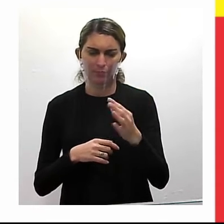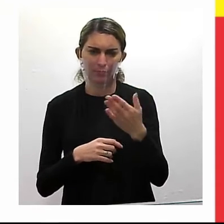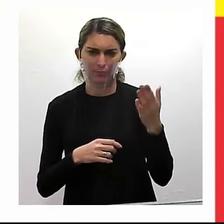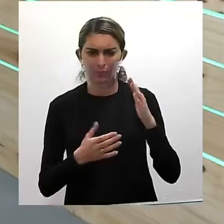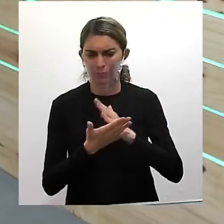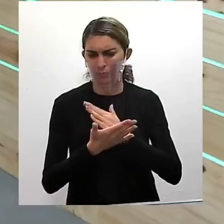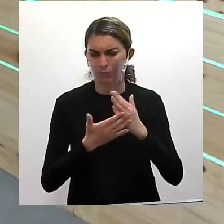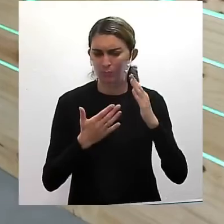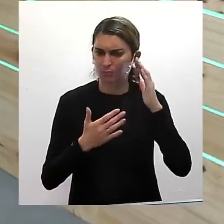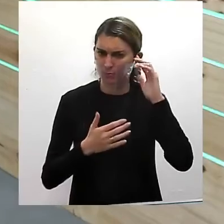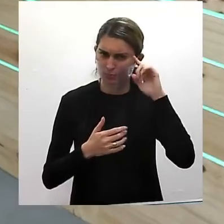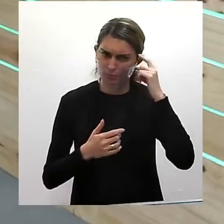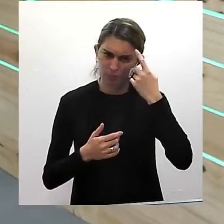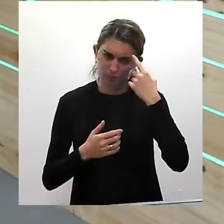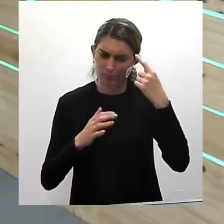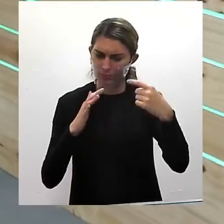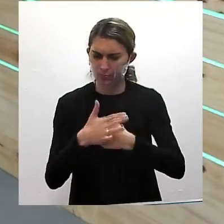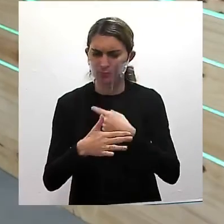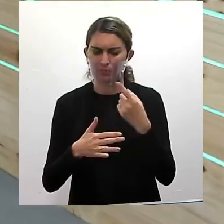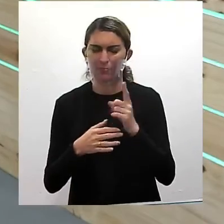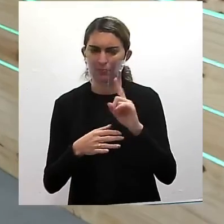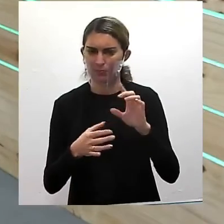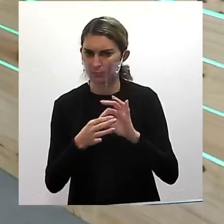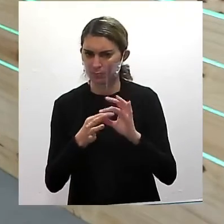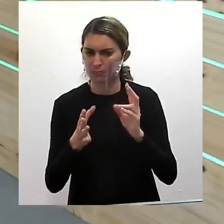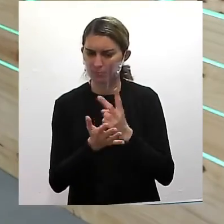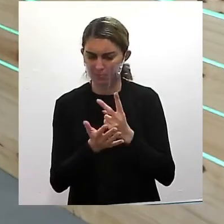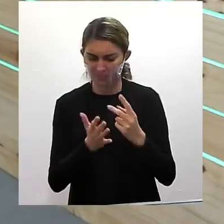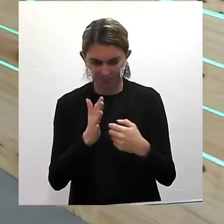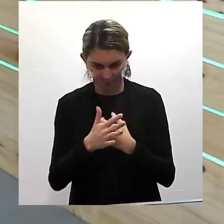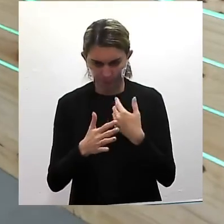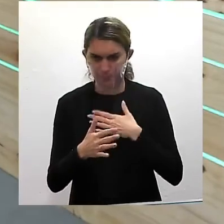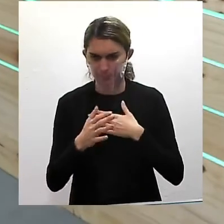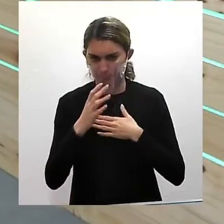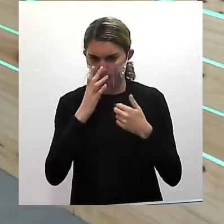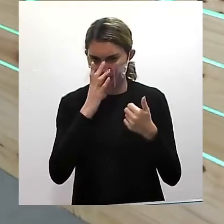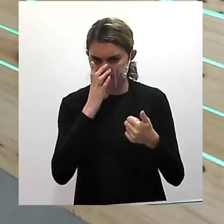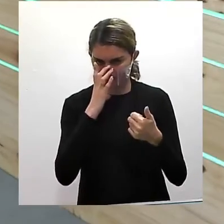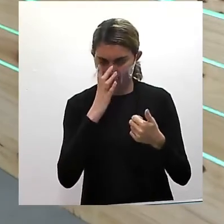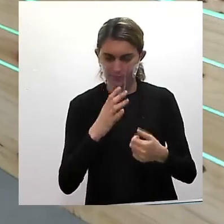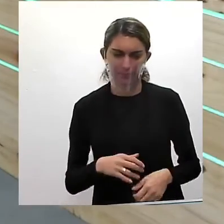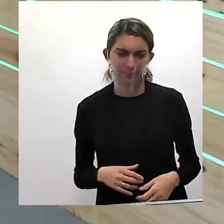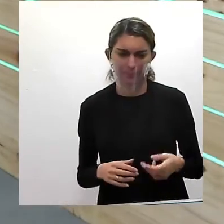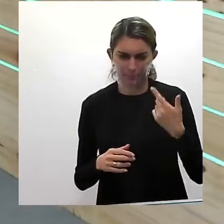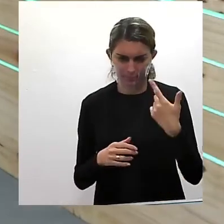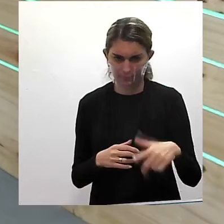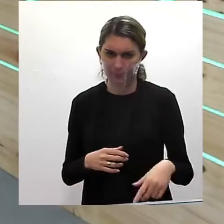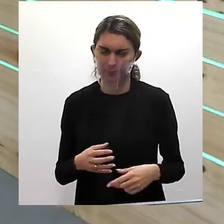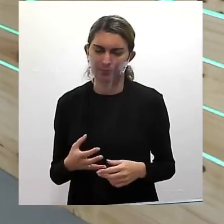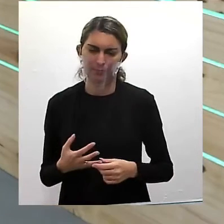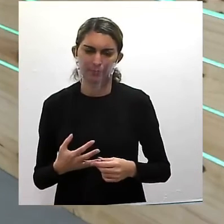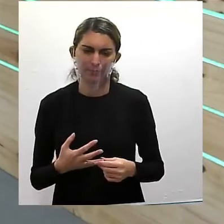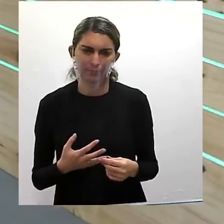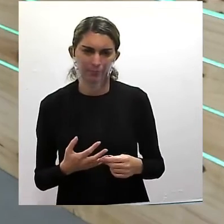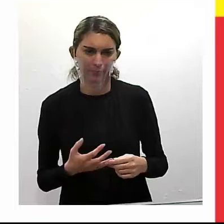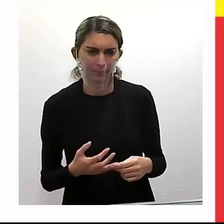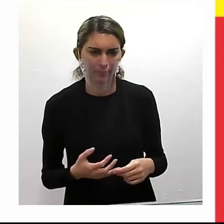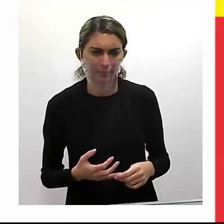dúvida, não deixe de me perguntar, tá certo, pessoal? Sempre pergunte para mim. Tranquilidade? Bora correr com mais uma?